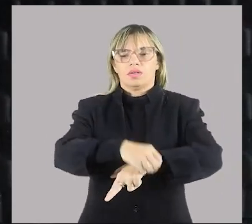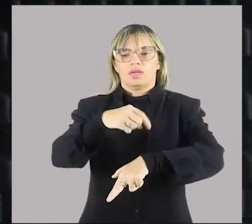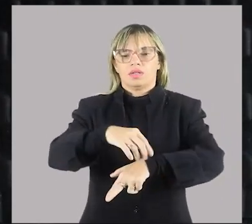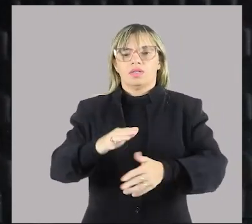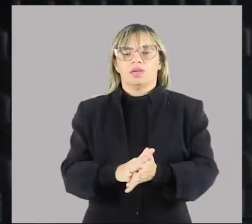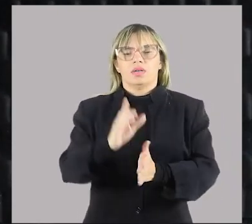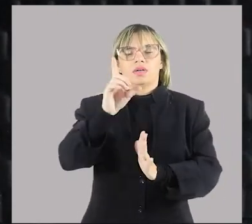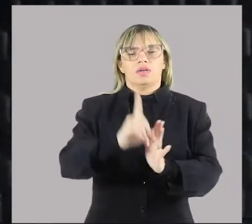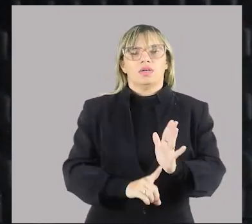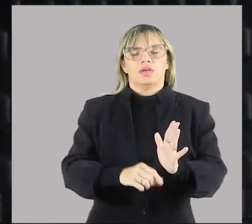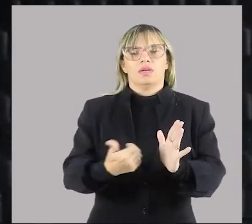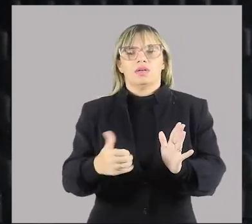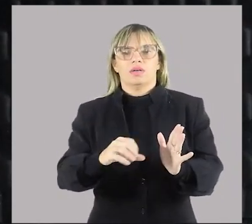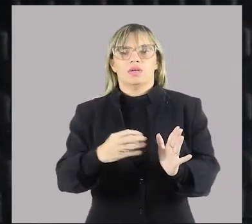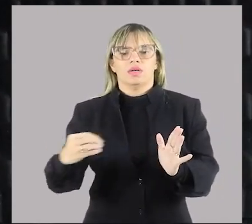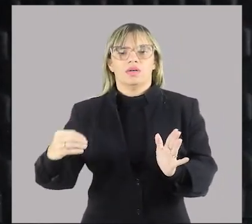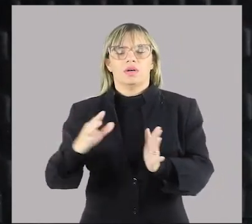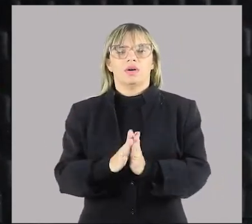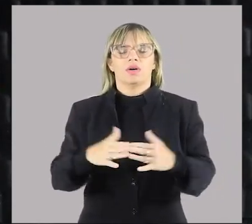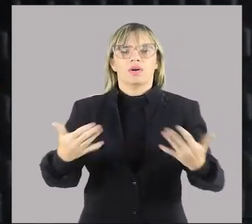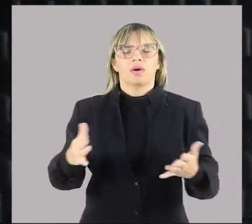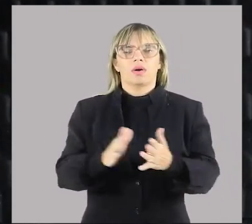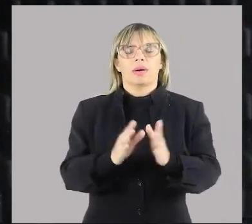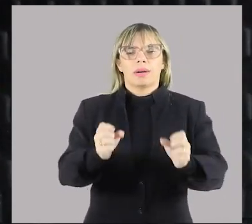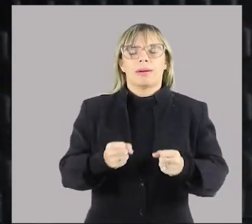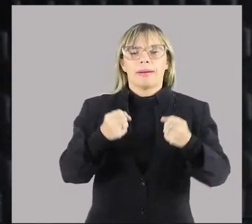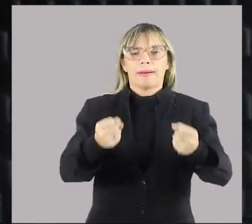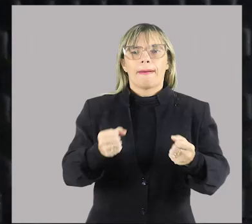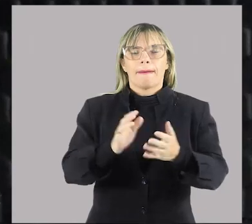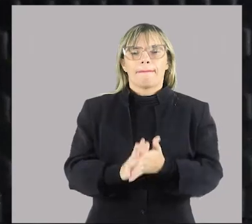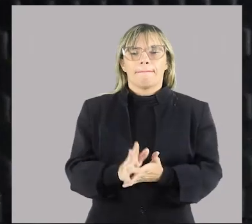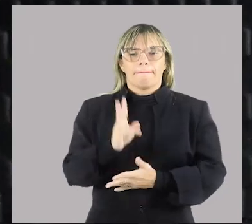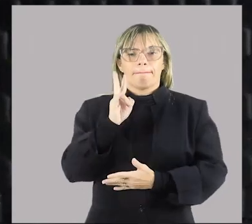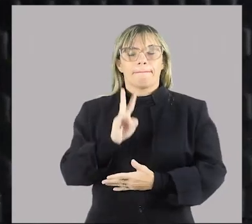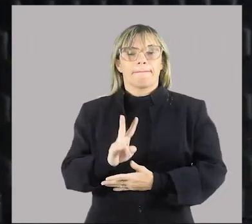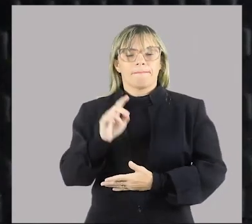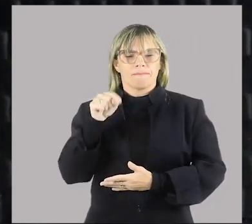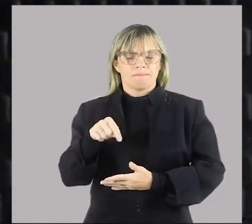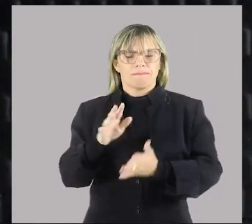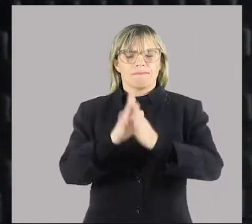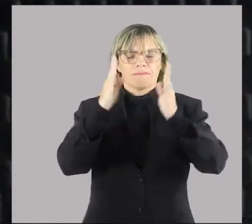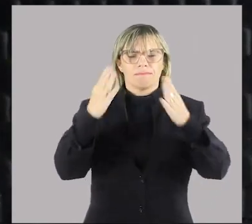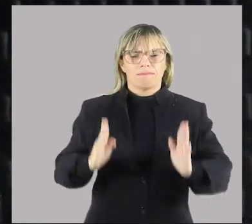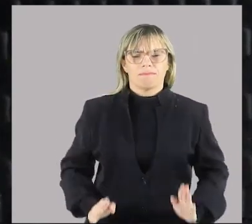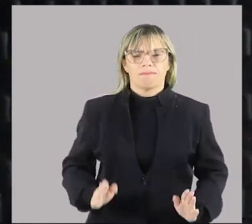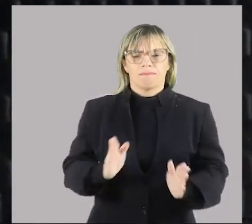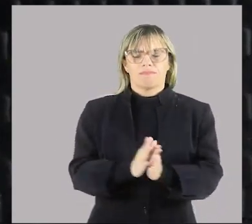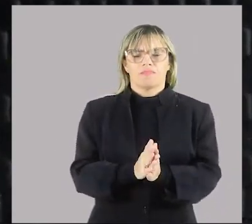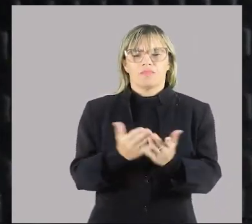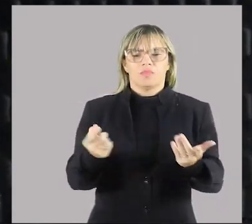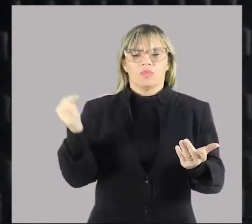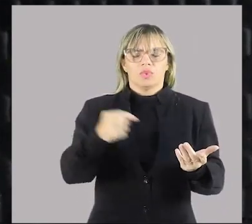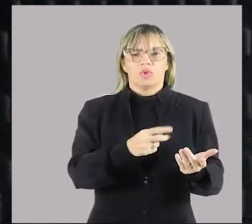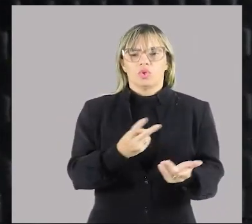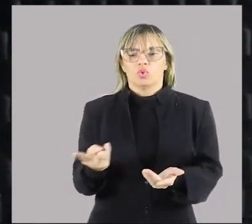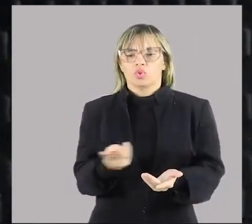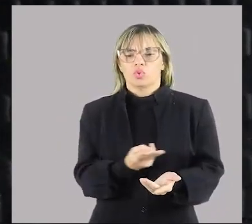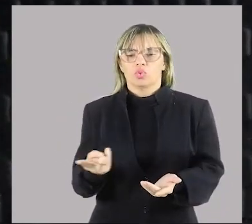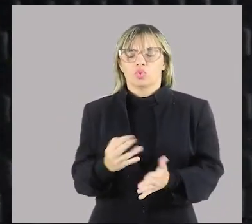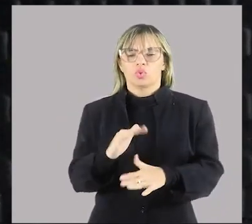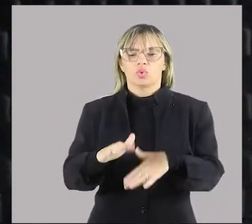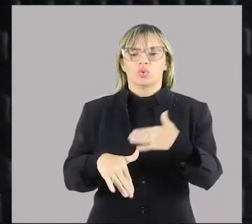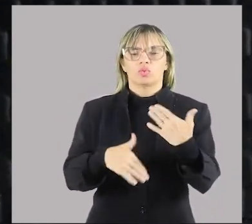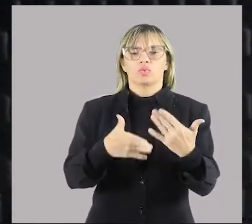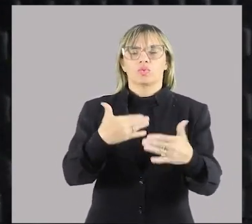1920, nós iremos poder observar que essa classe média e esse operariado, eles estão crescendo